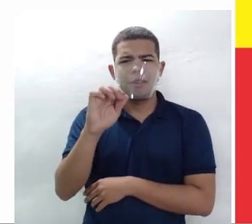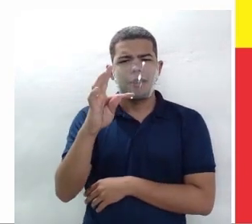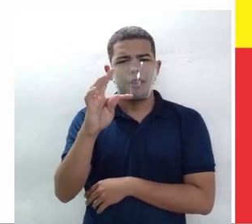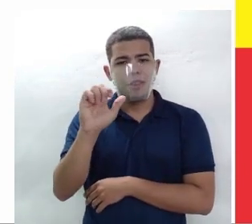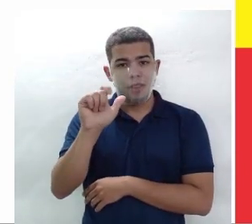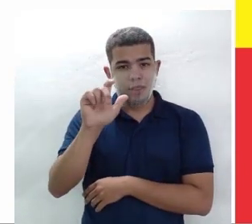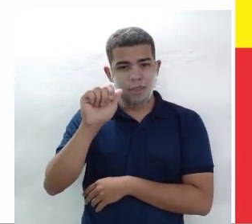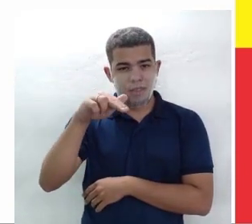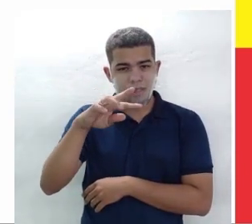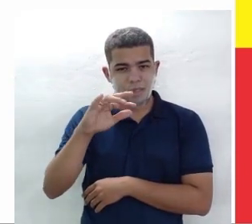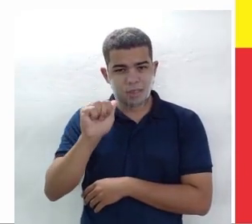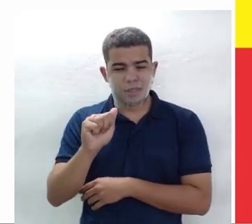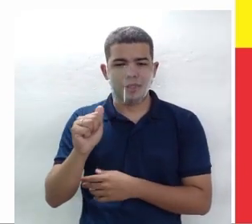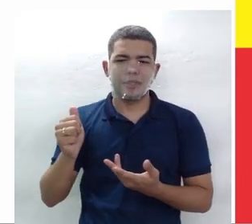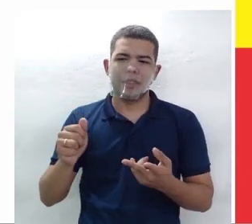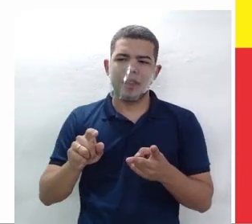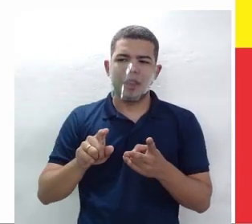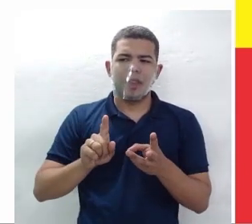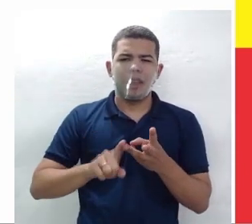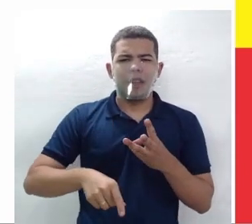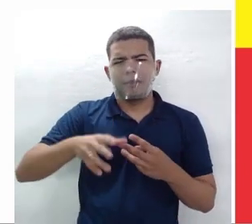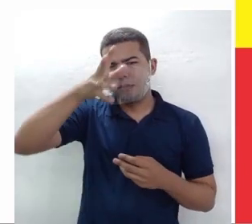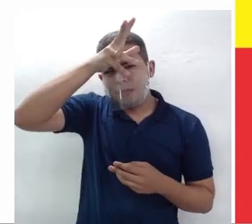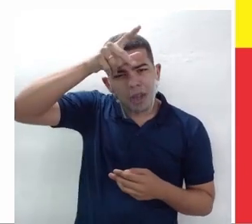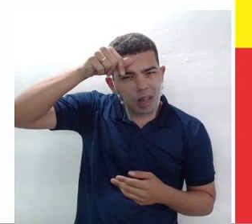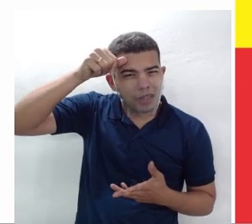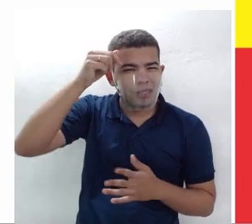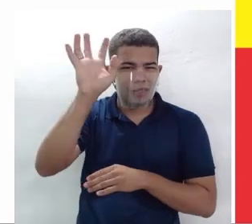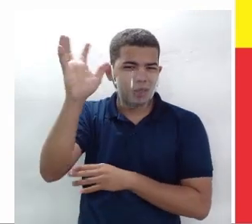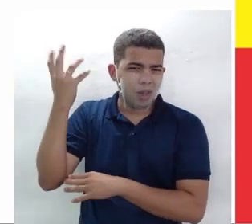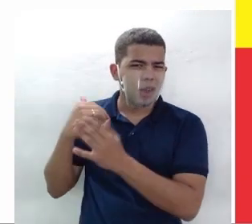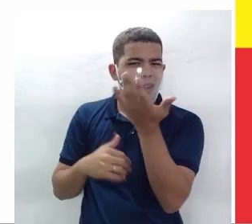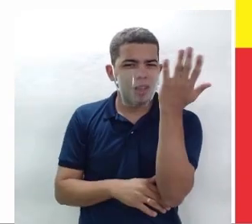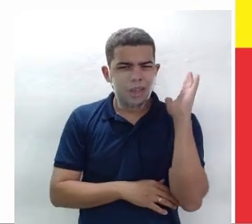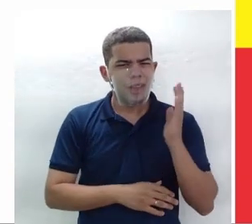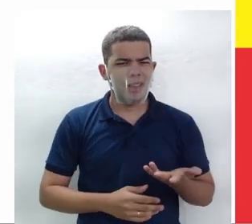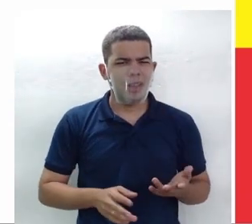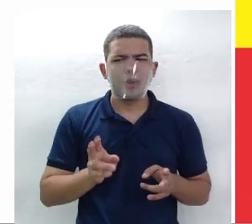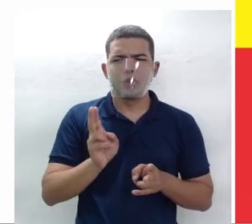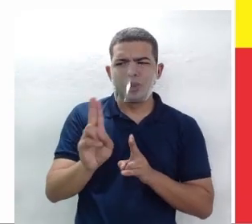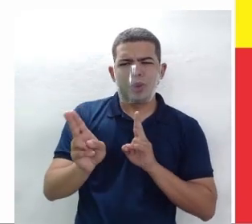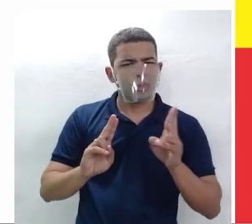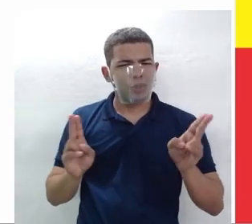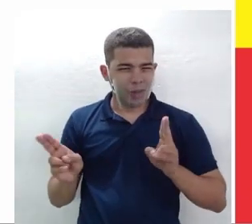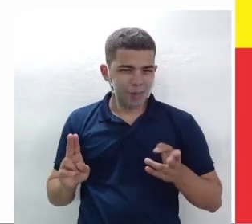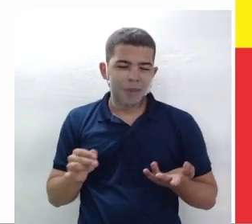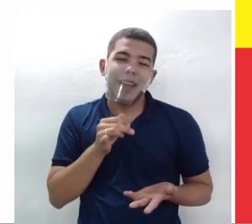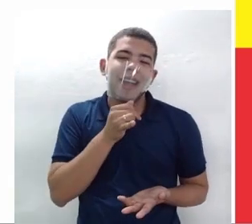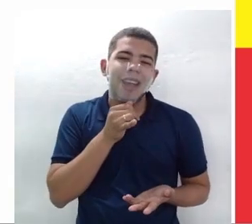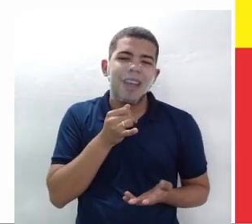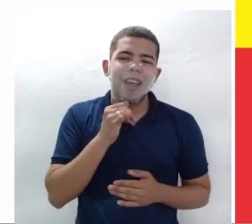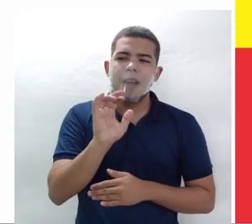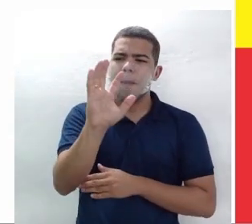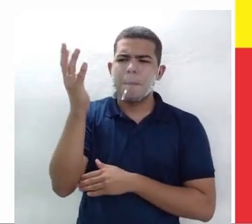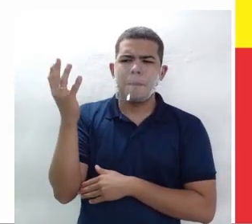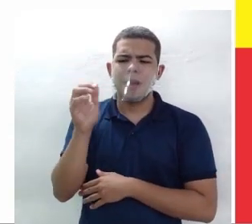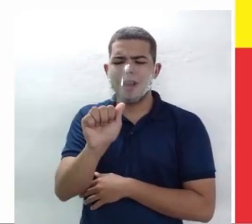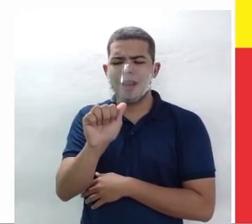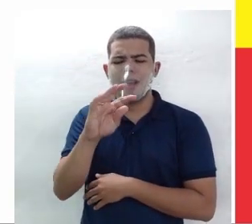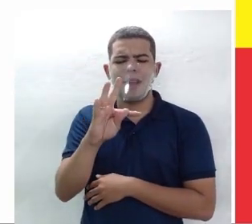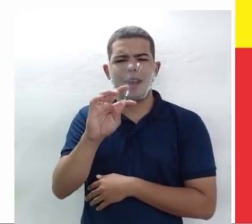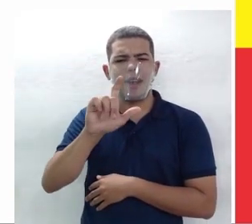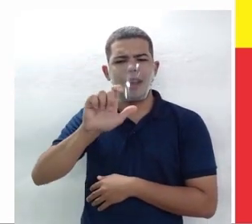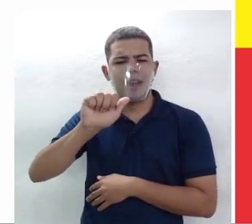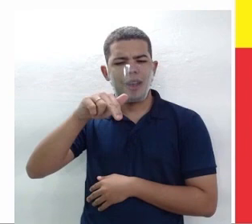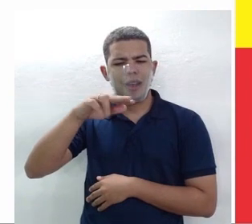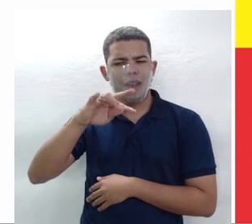a Floresta Amazônica, e cada um aí recebe um nome. Se eu falo ali, ó, Mata Atlântica, por que será